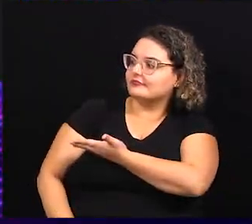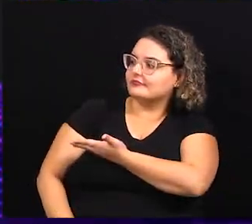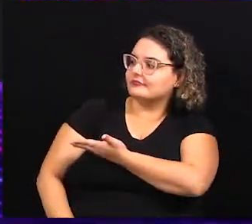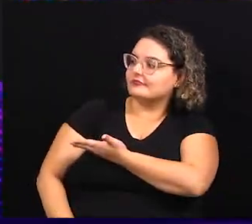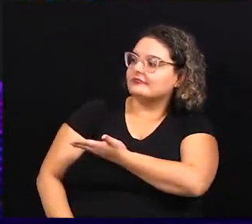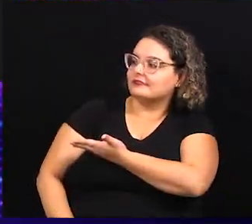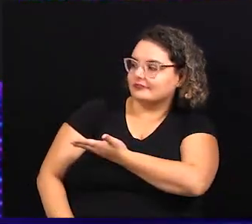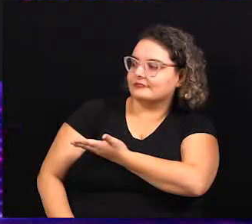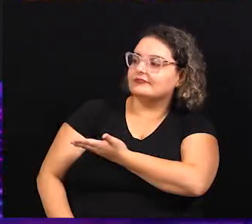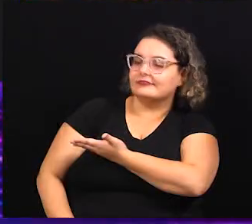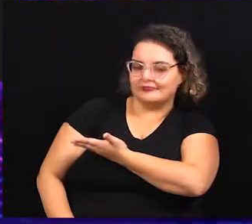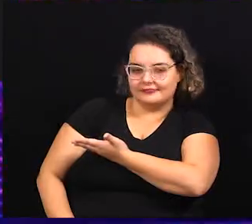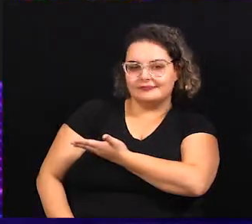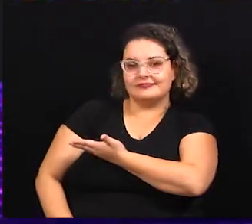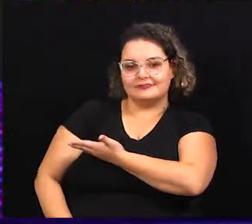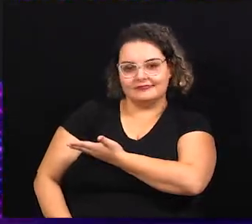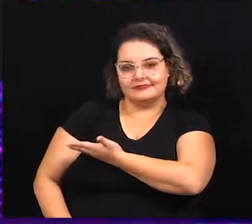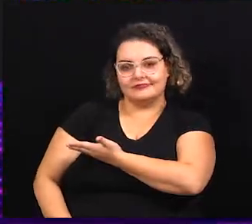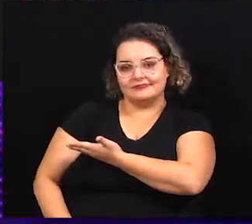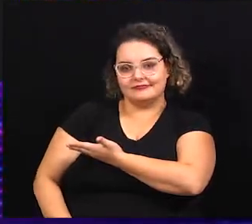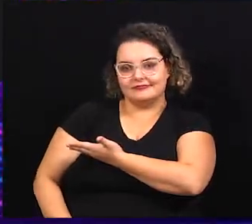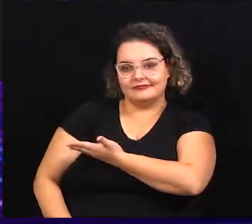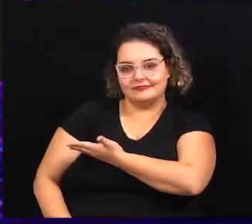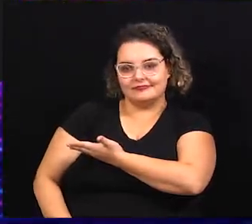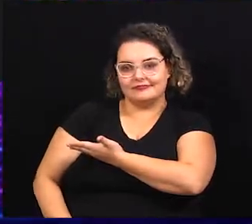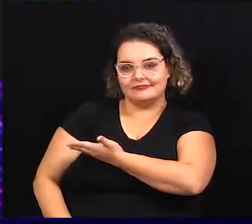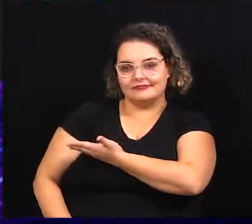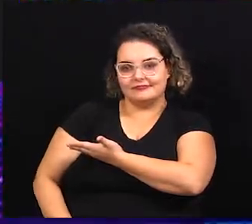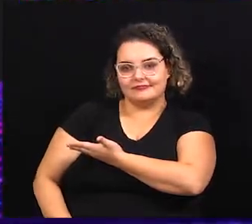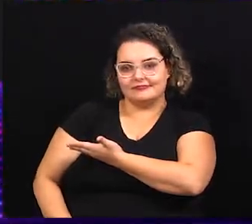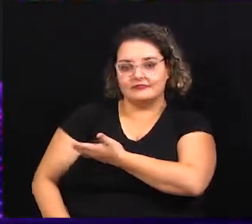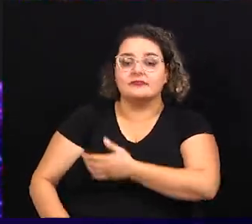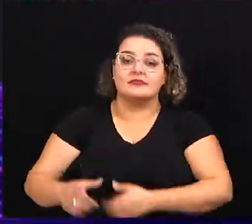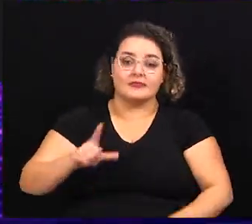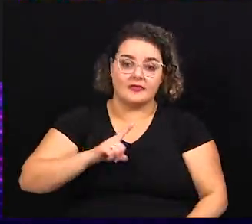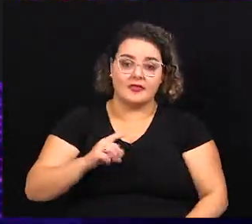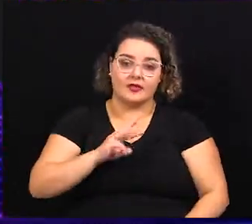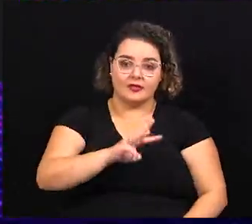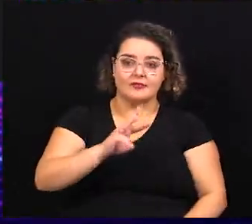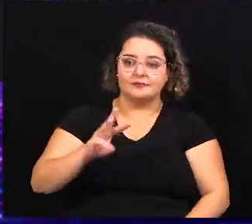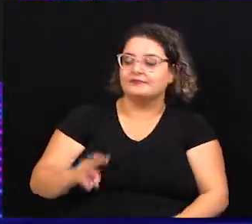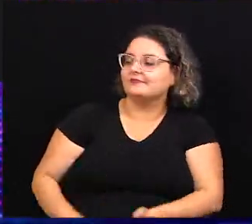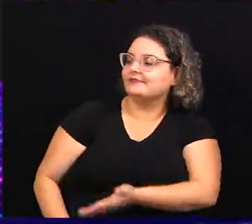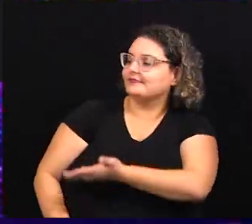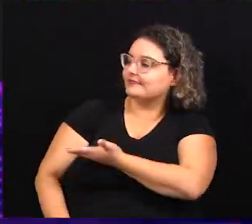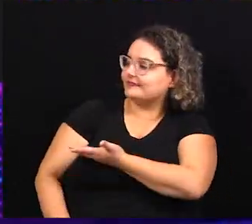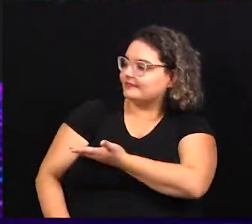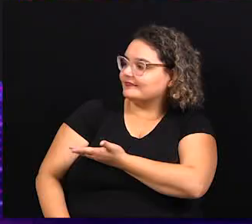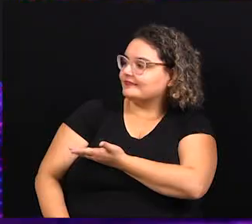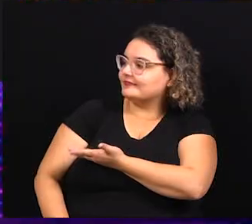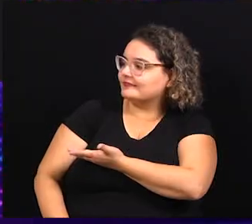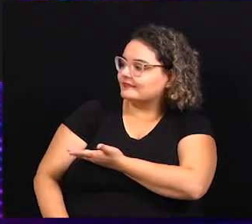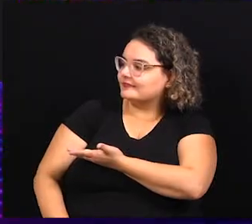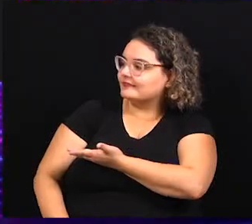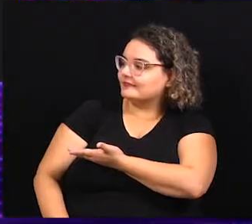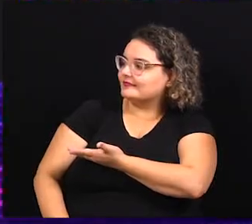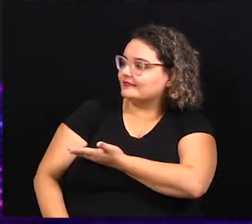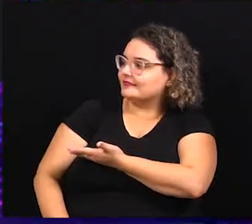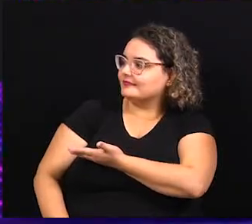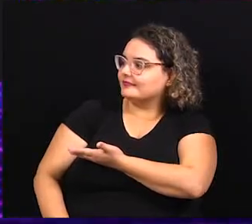@Ives_Tomazini. Ives é YVIS, né? Tomazini, ZI, e no final. Tem o meu site também, que é